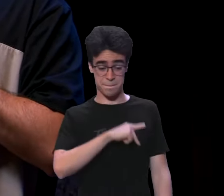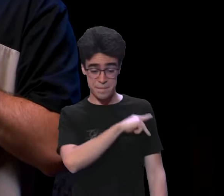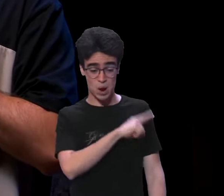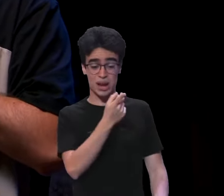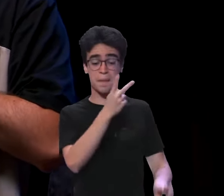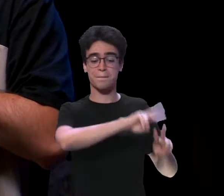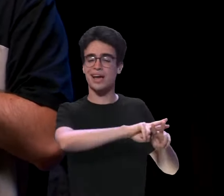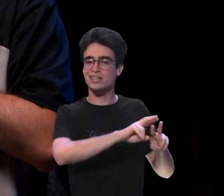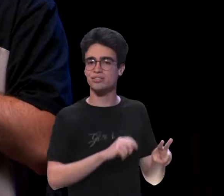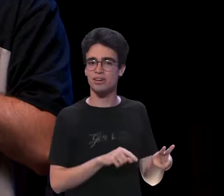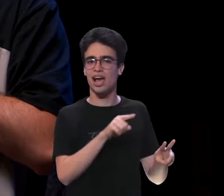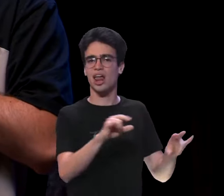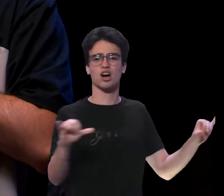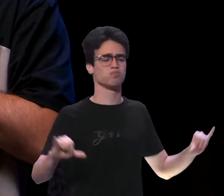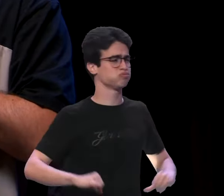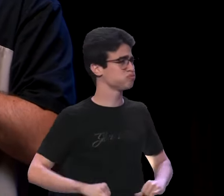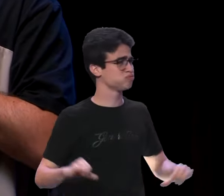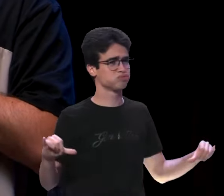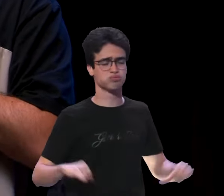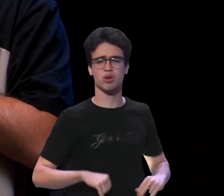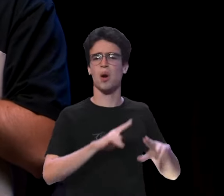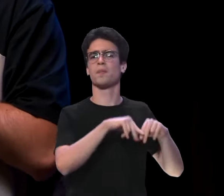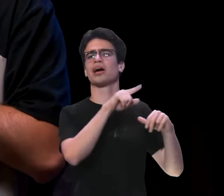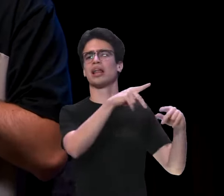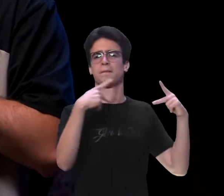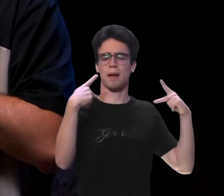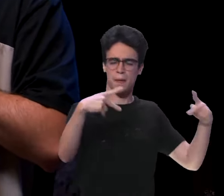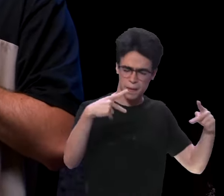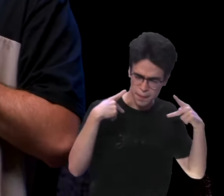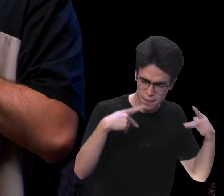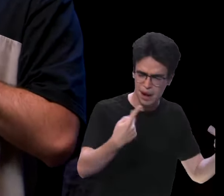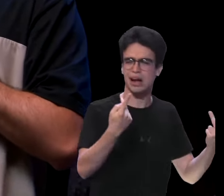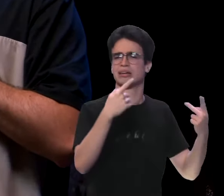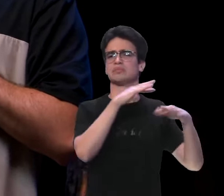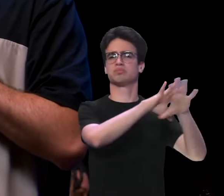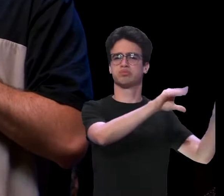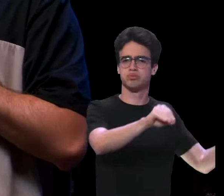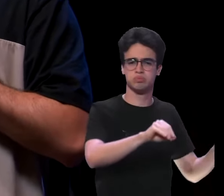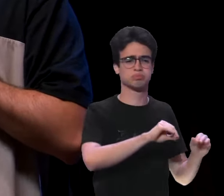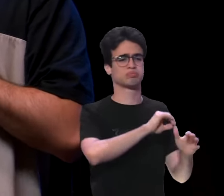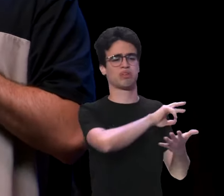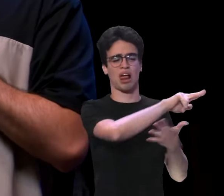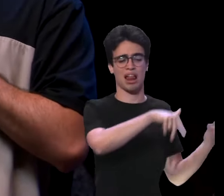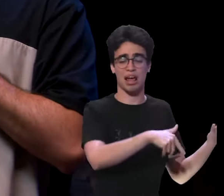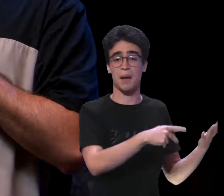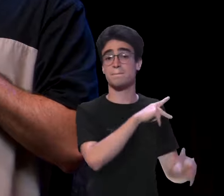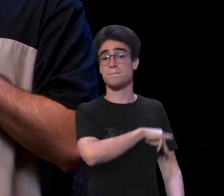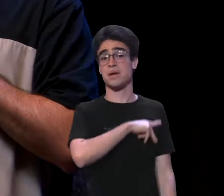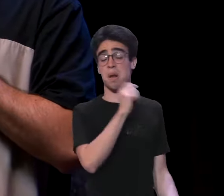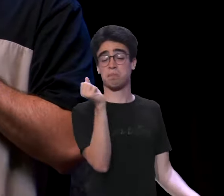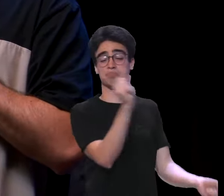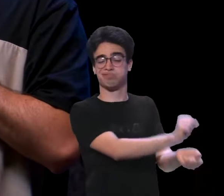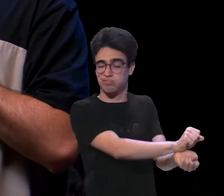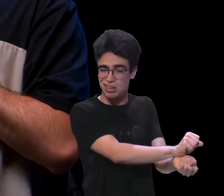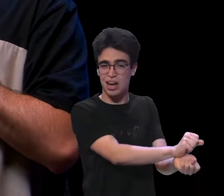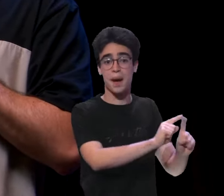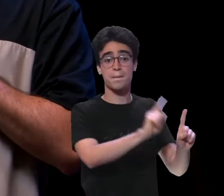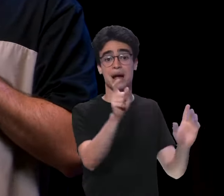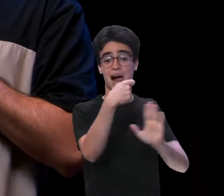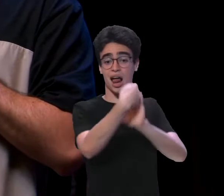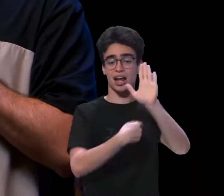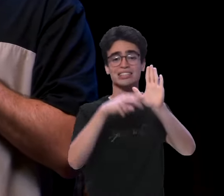o evangelho, por pregar a salvação, por curar pessoas. E preso, algemado, ele escreve uma carta chamada a